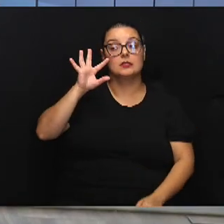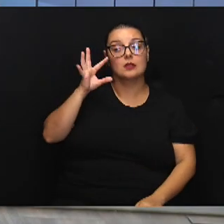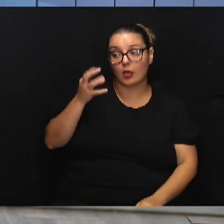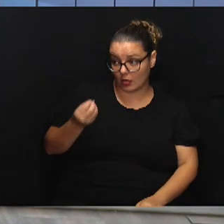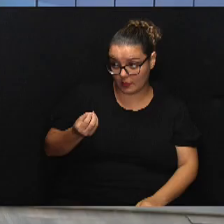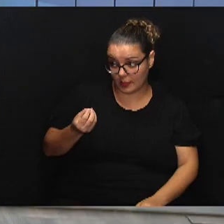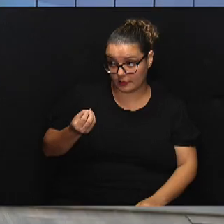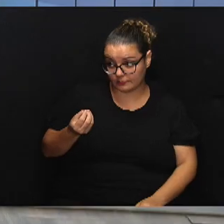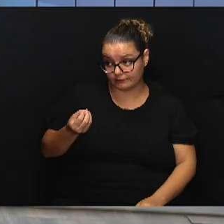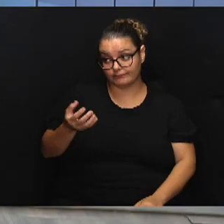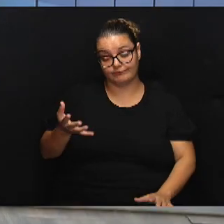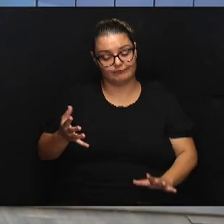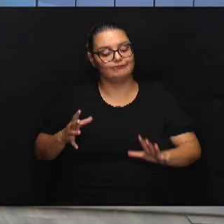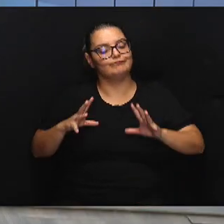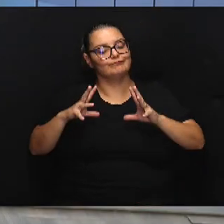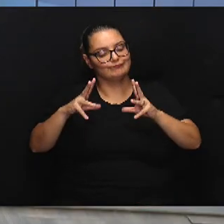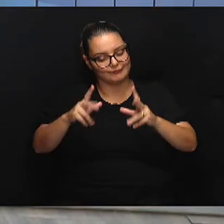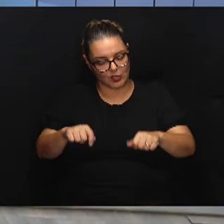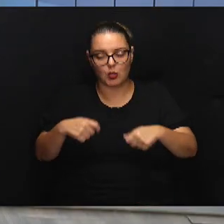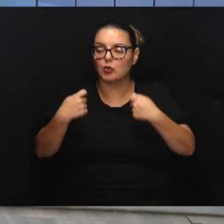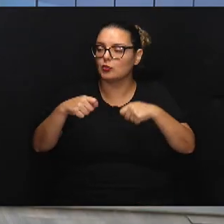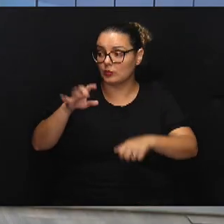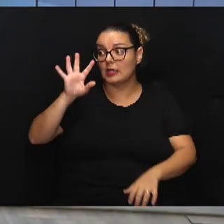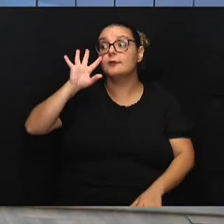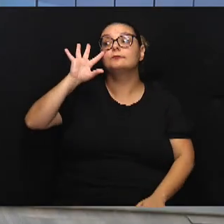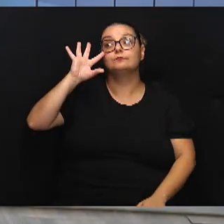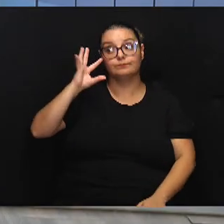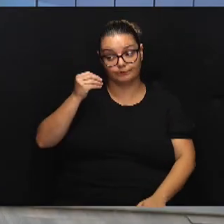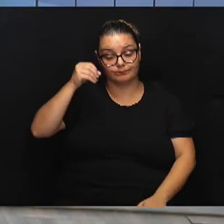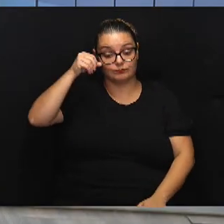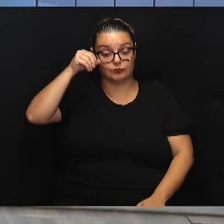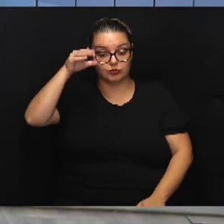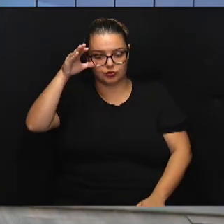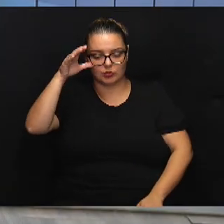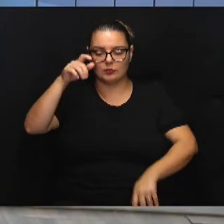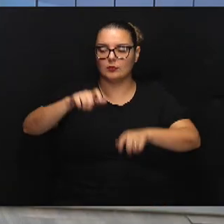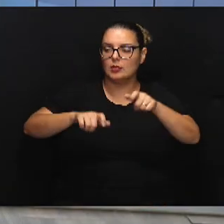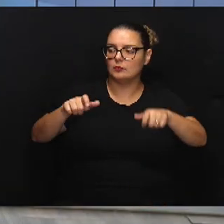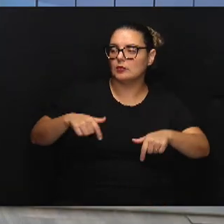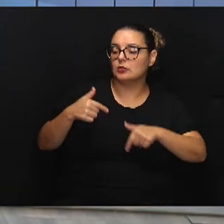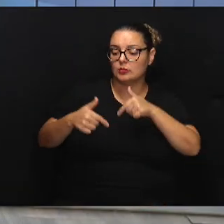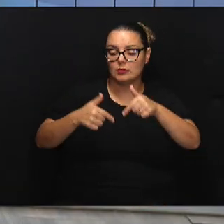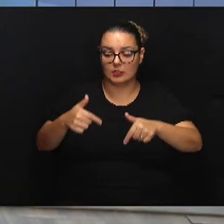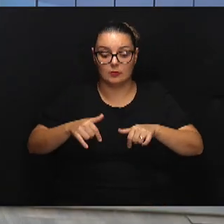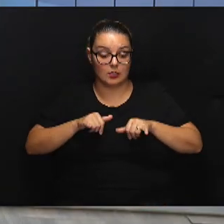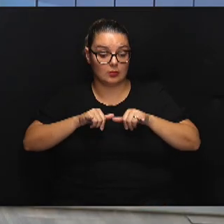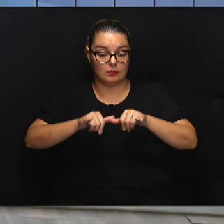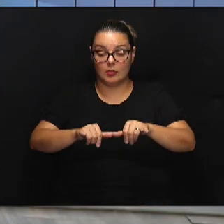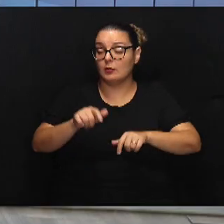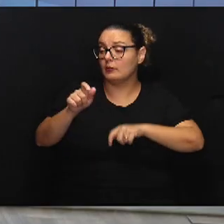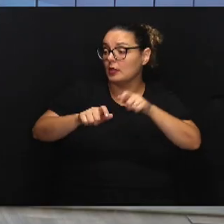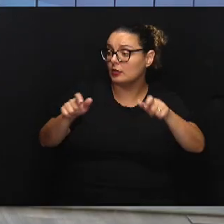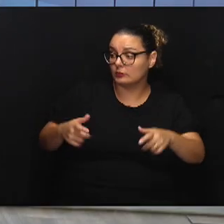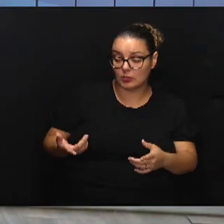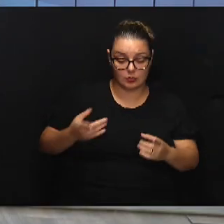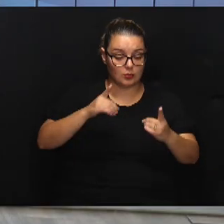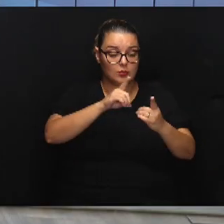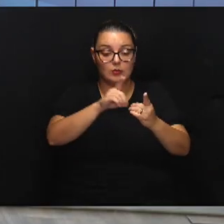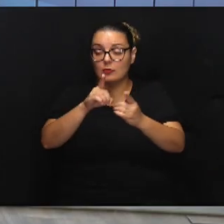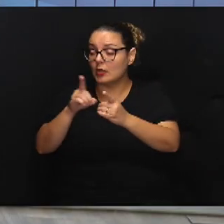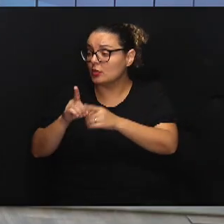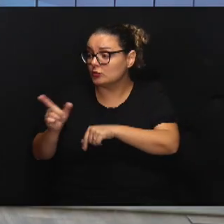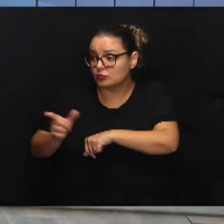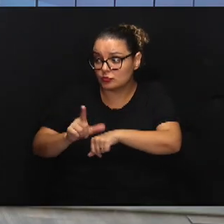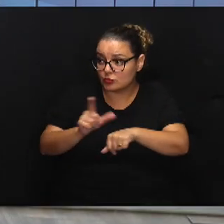conhecimento. Todos precisam desse conhecimento. São pessoas que trabalham no supermercado, são pessoas que atendem nas lojas,